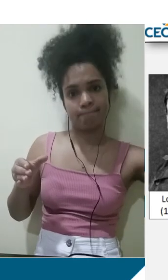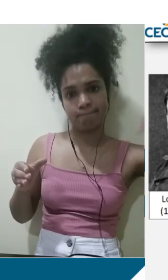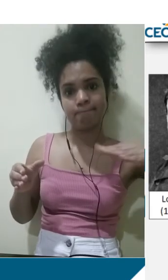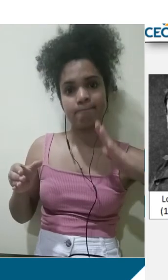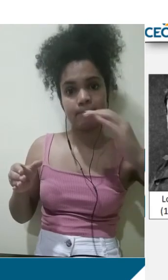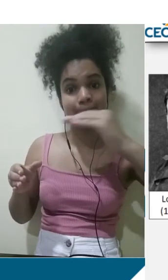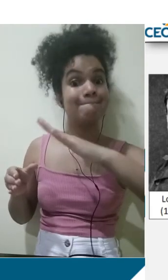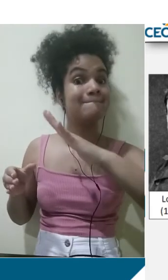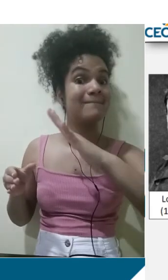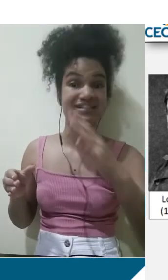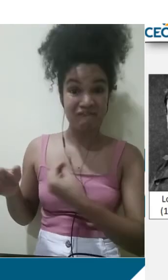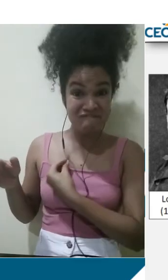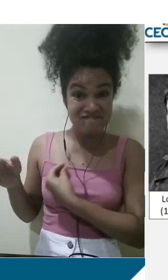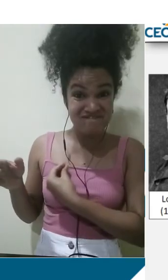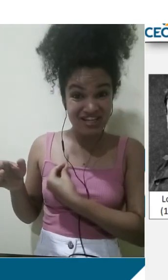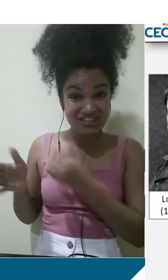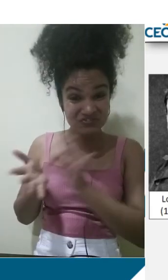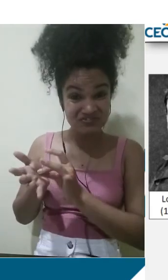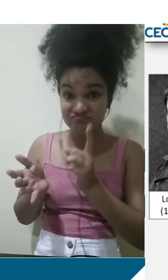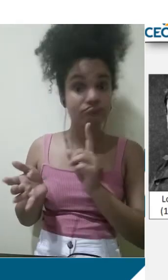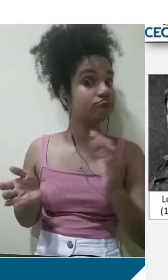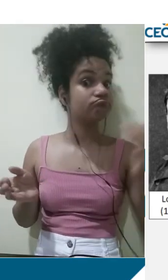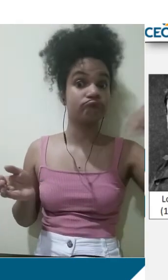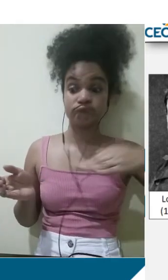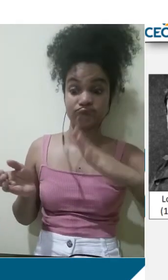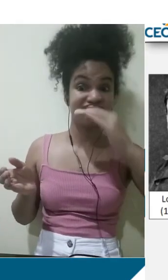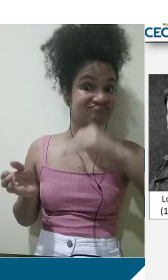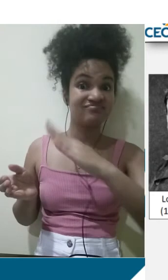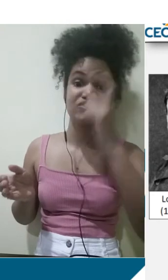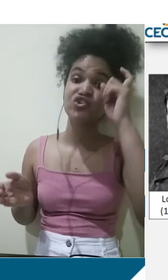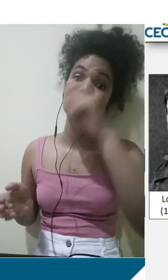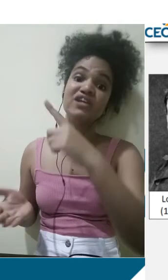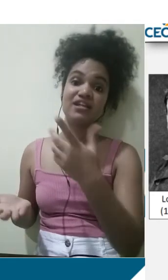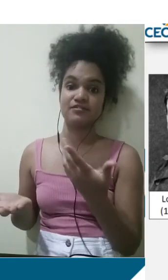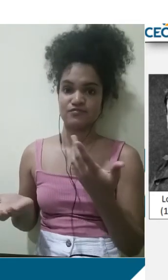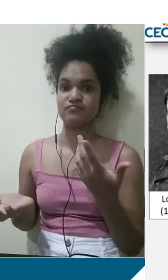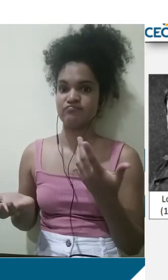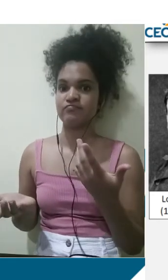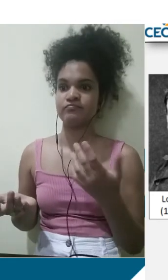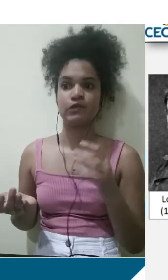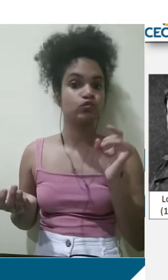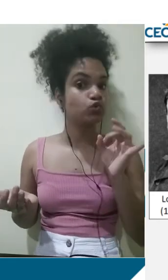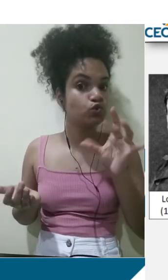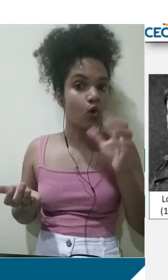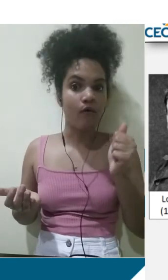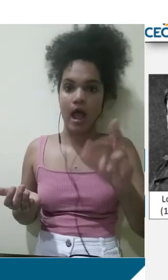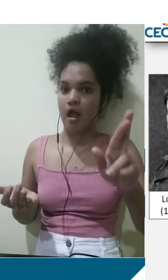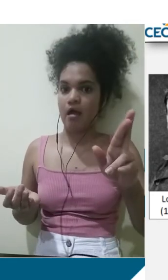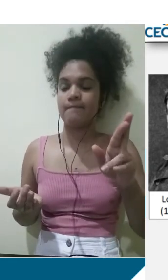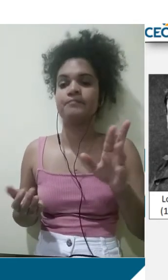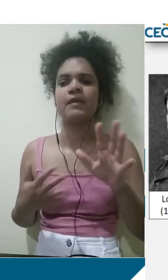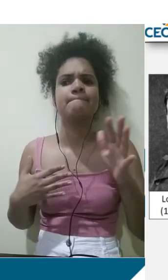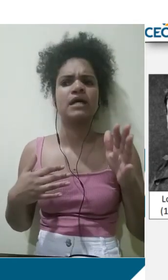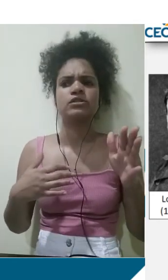não impedir a ação de qualquer princípio ativo que pudesse estar presente no ar. Mas as impurezas